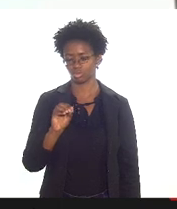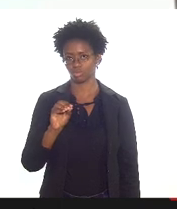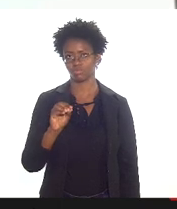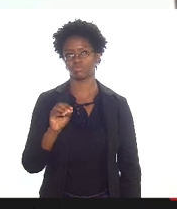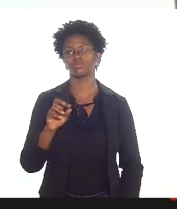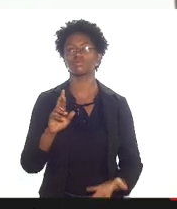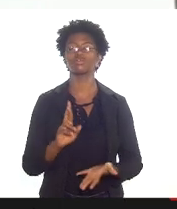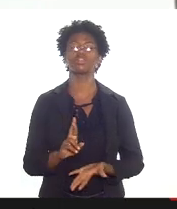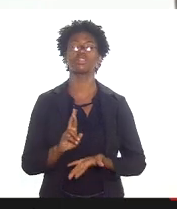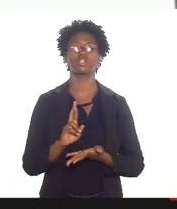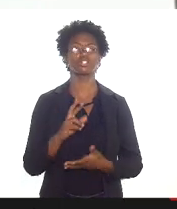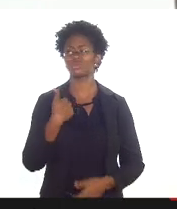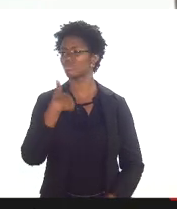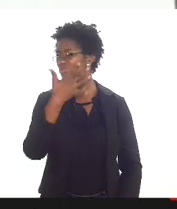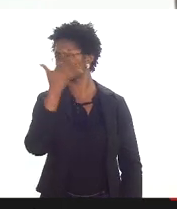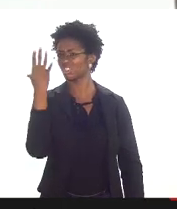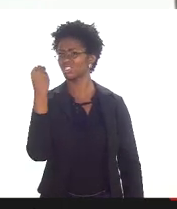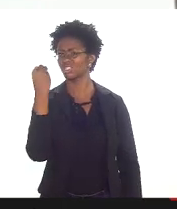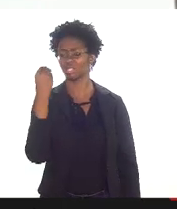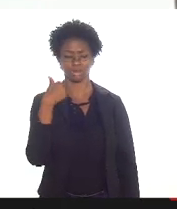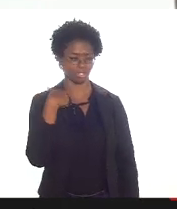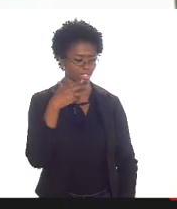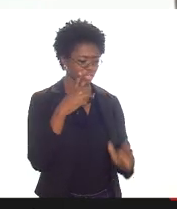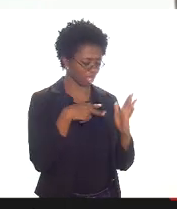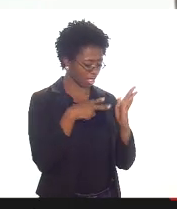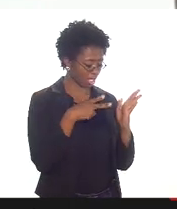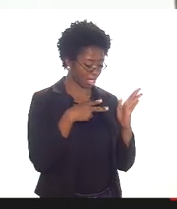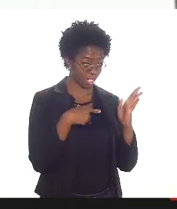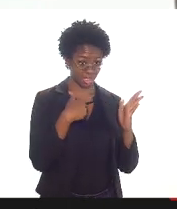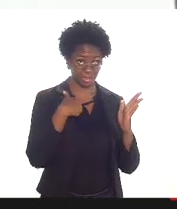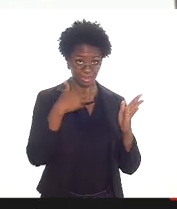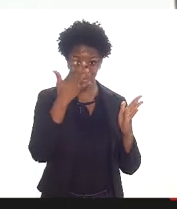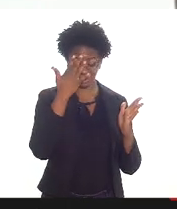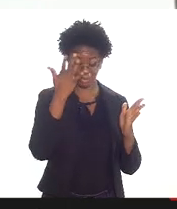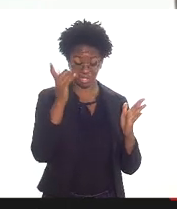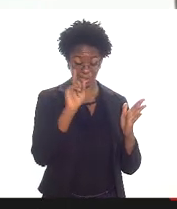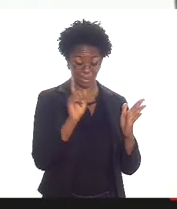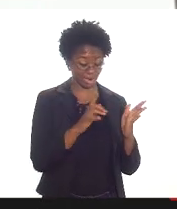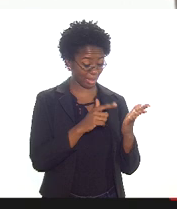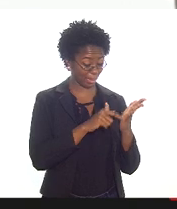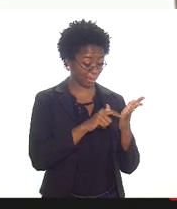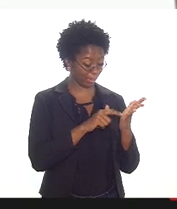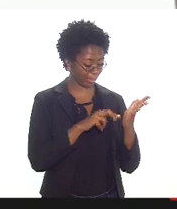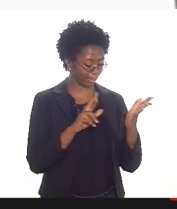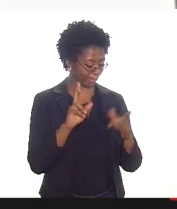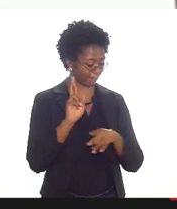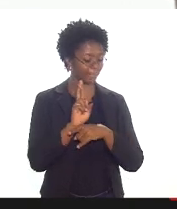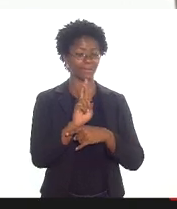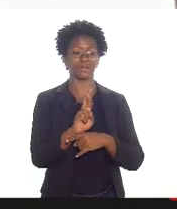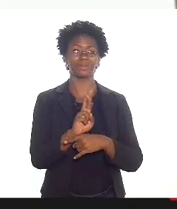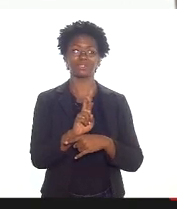Diogo Manhães, eu esqueci aqui, eu tenho que ver, não sei de cabeça, Diogo Manhães representa...